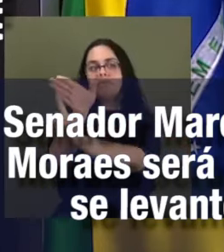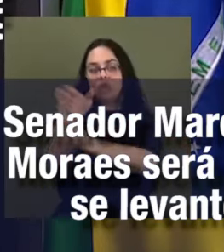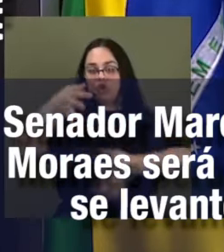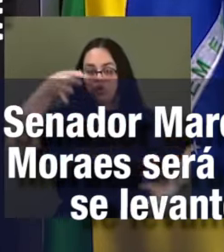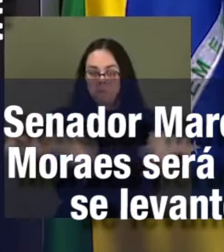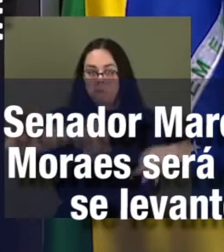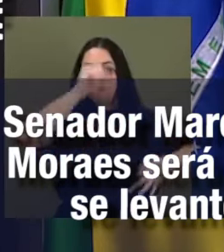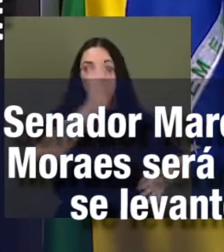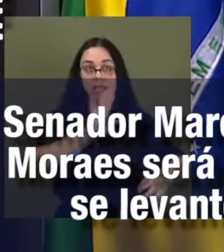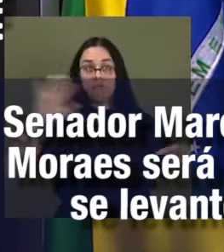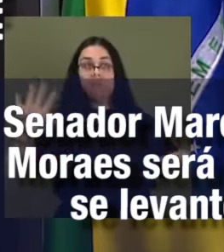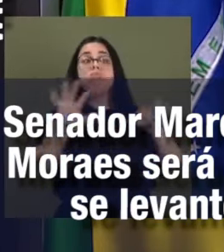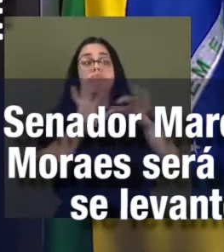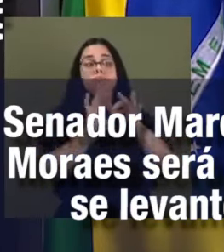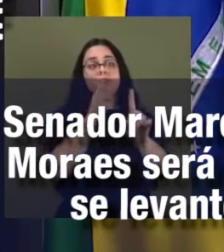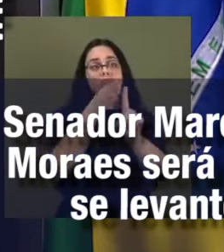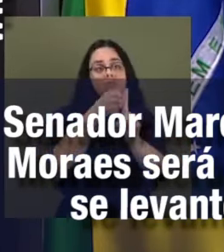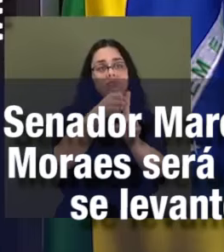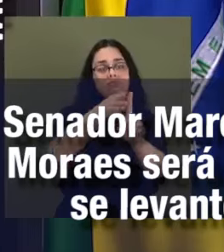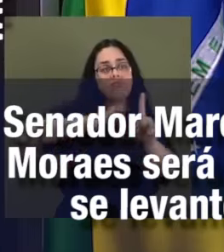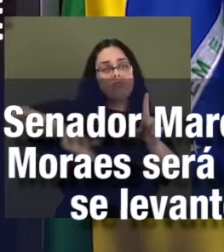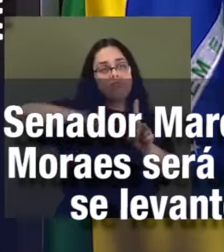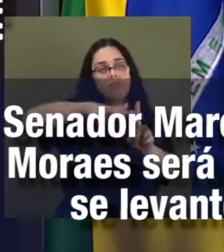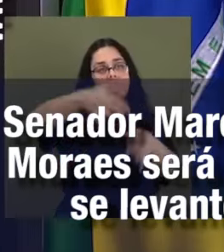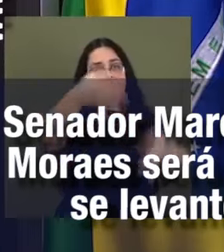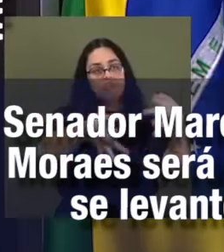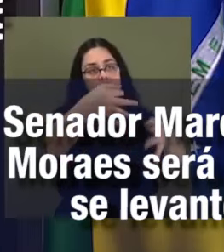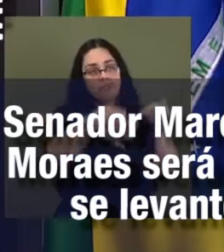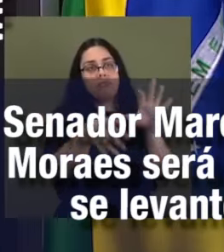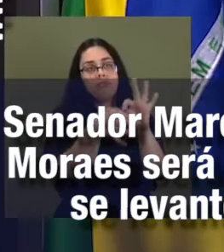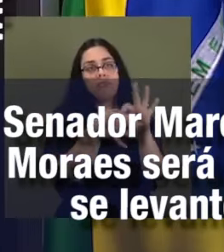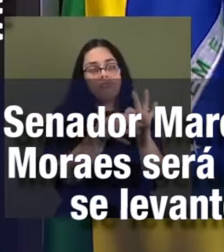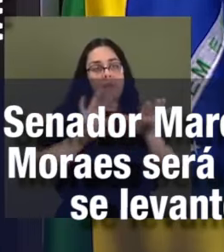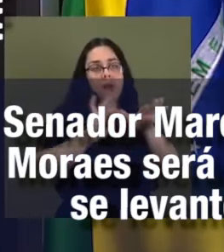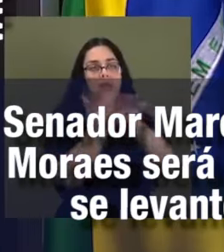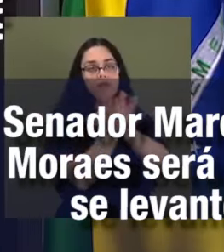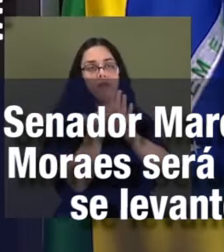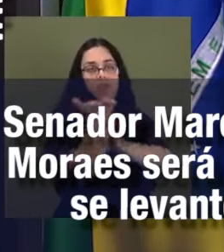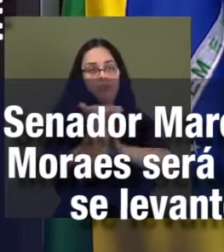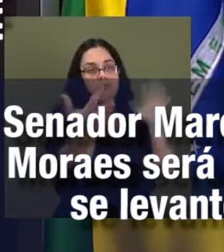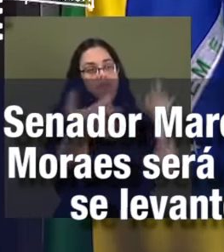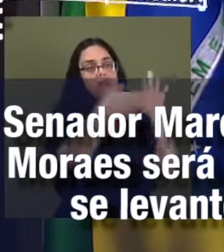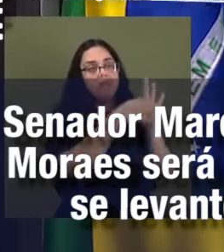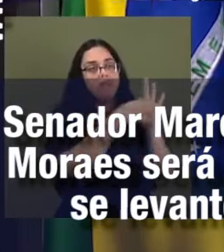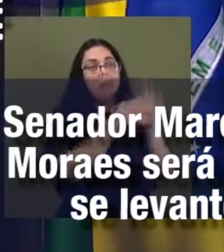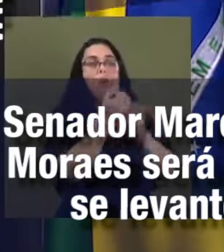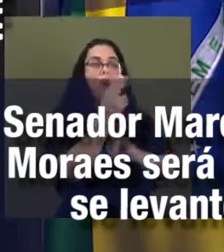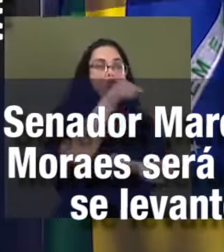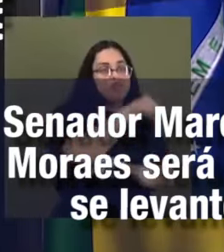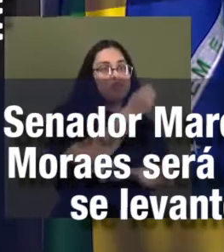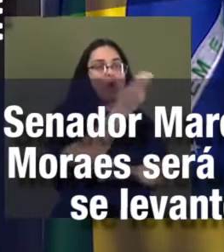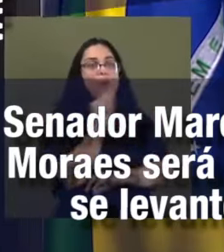justiça brasileira com a área advocacia das plataformas, ou uma ou